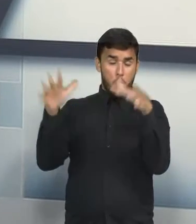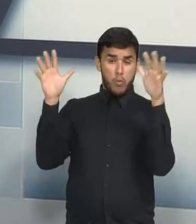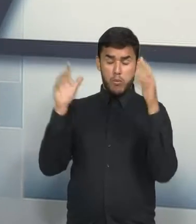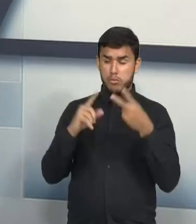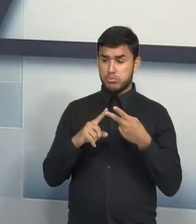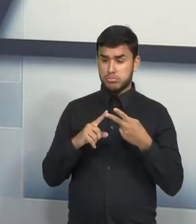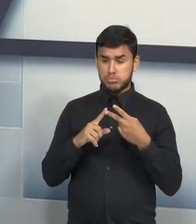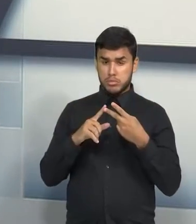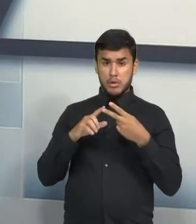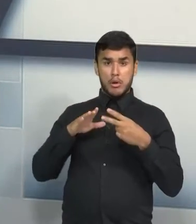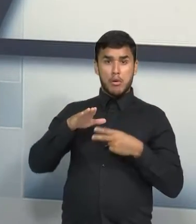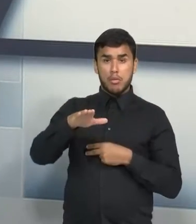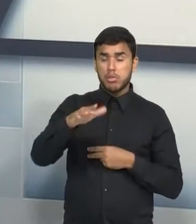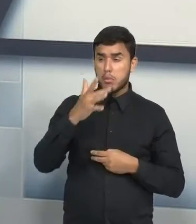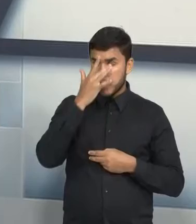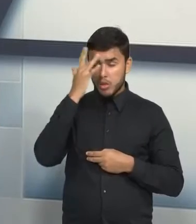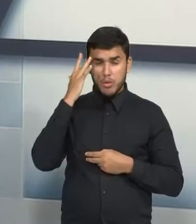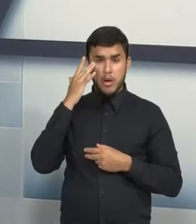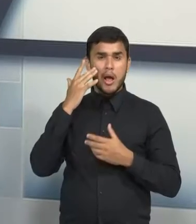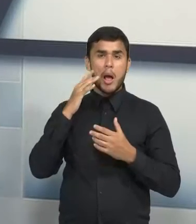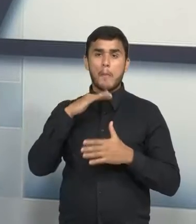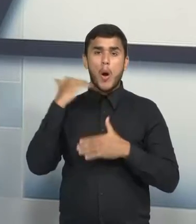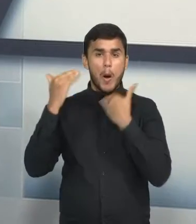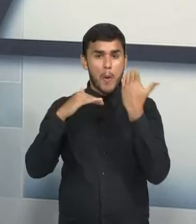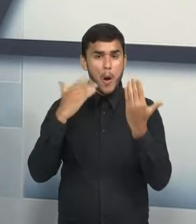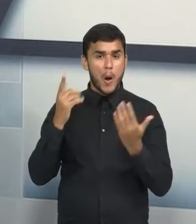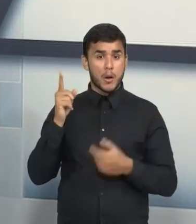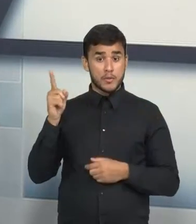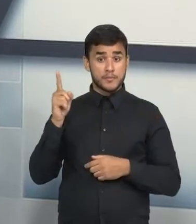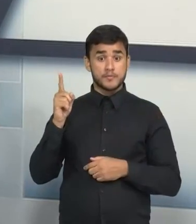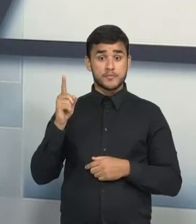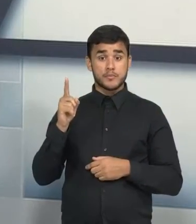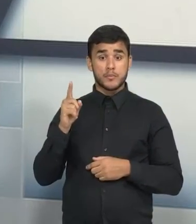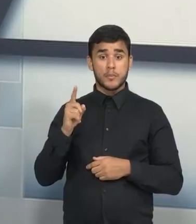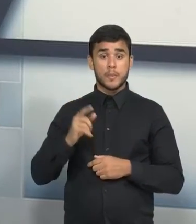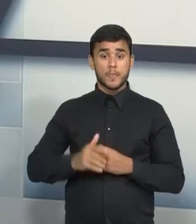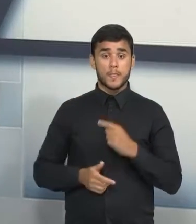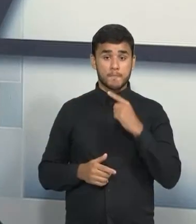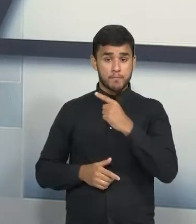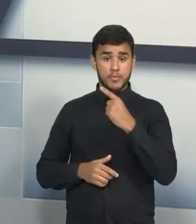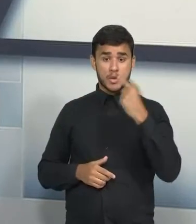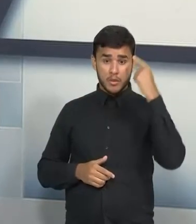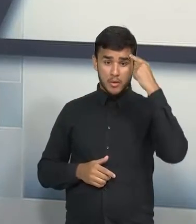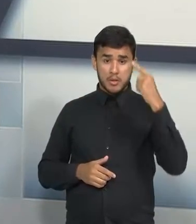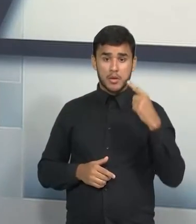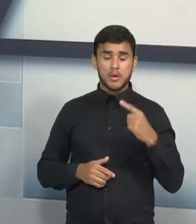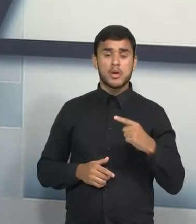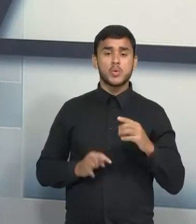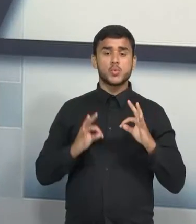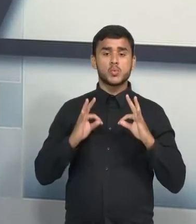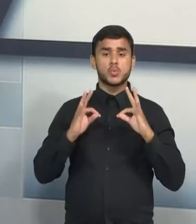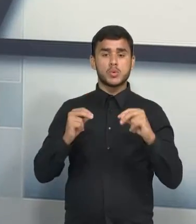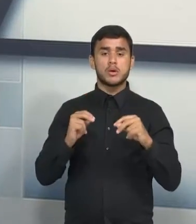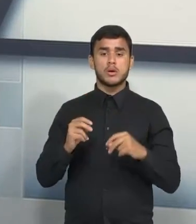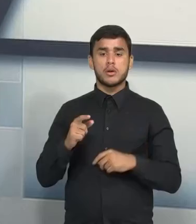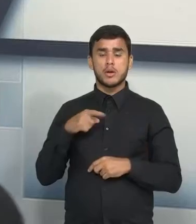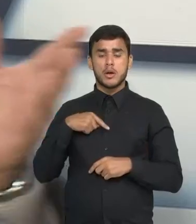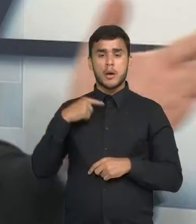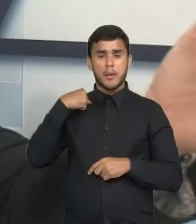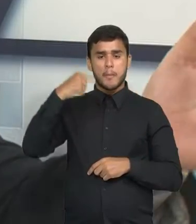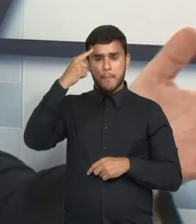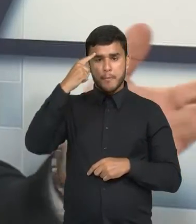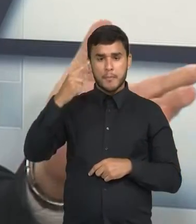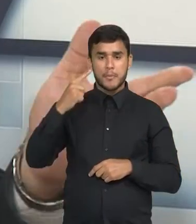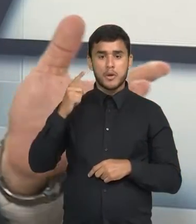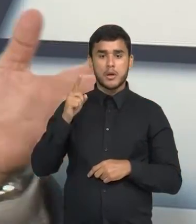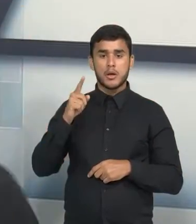morte de uma pessoa, lá, por exemplo, na Espanha, o líder do PSOL e o líder do PP, na época que eu acompanhava, dois partidos.